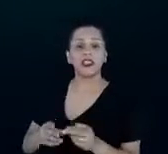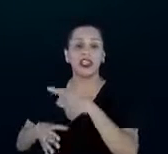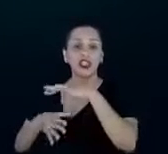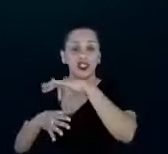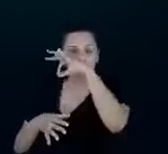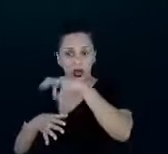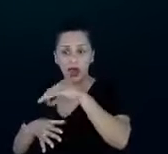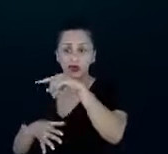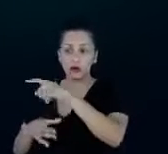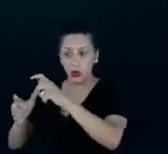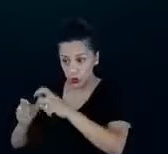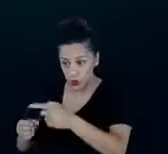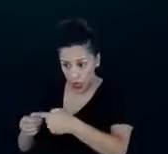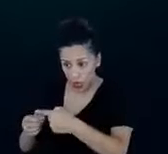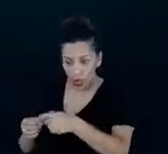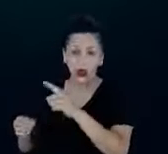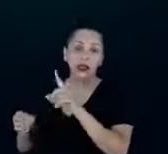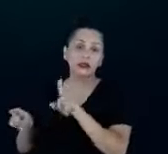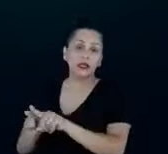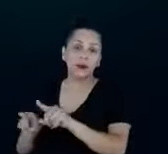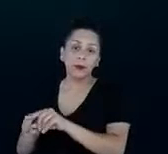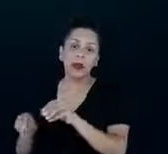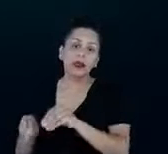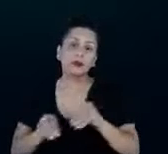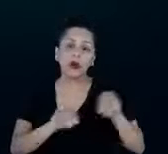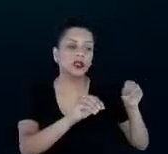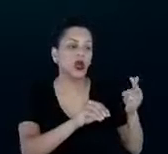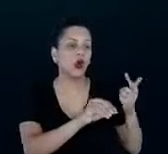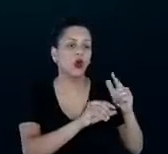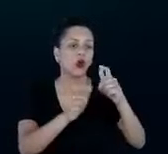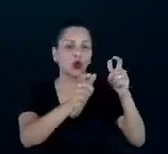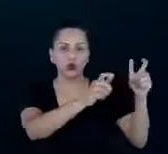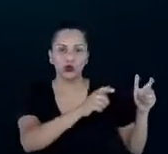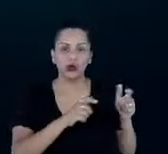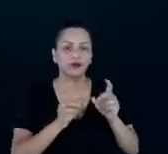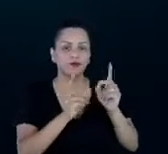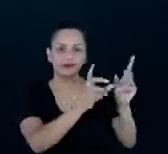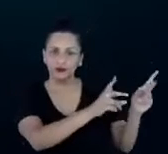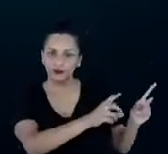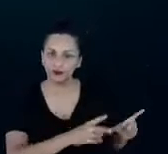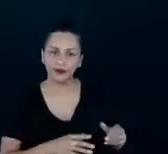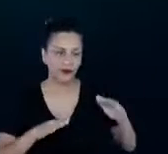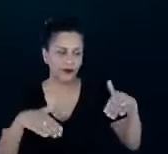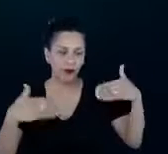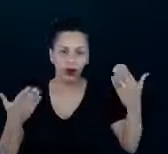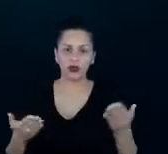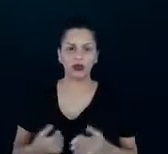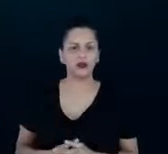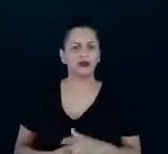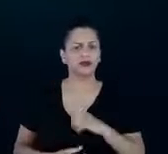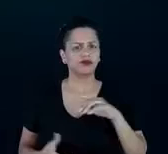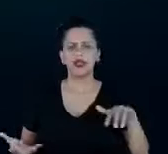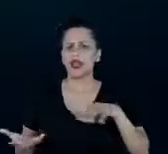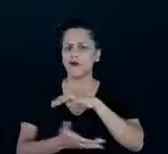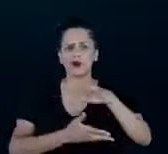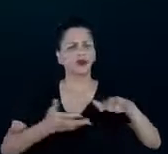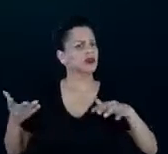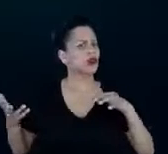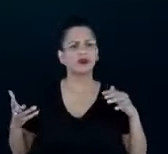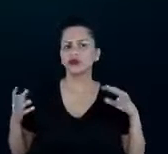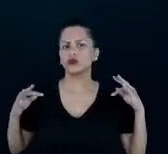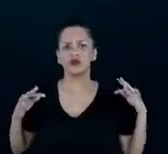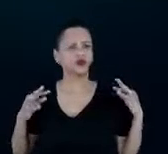para o país inteiro inclusive exportar com as redes de logística que foram construídas ou seja revolucionou todas as dimensões